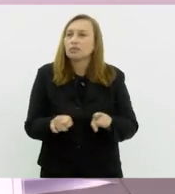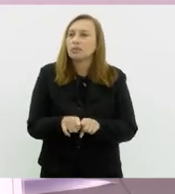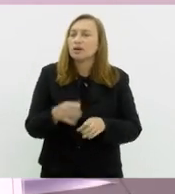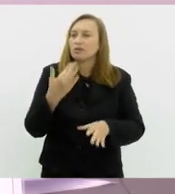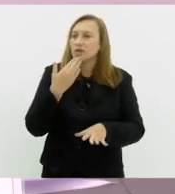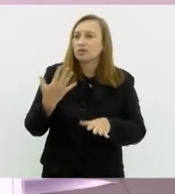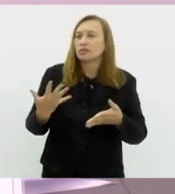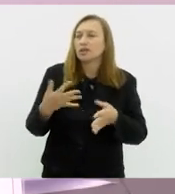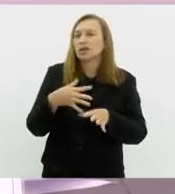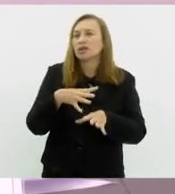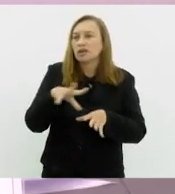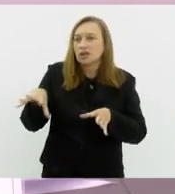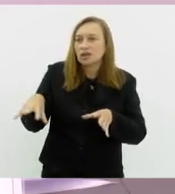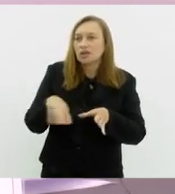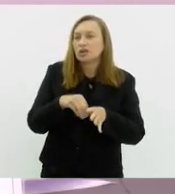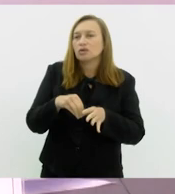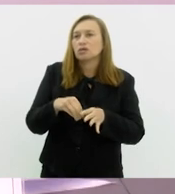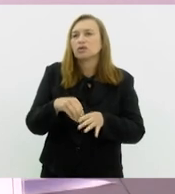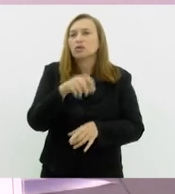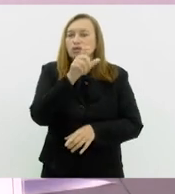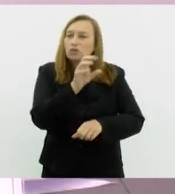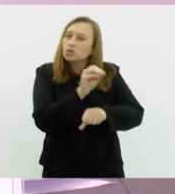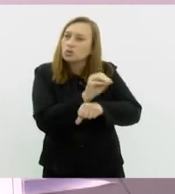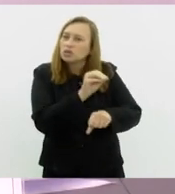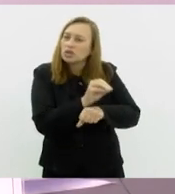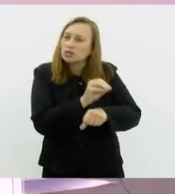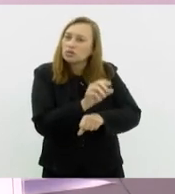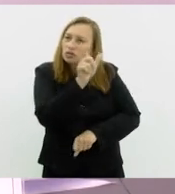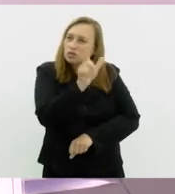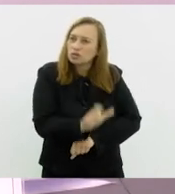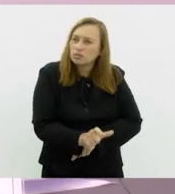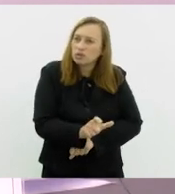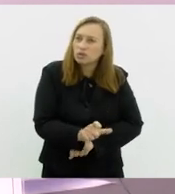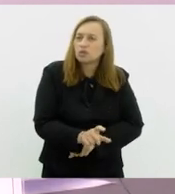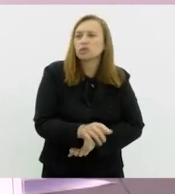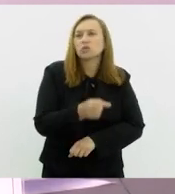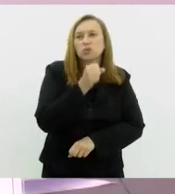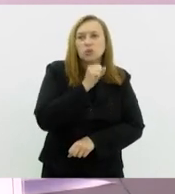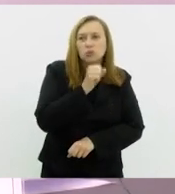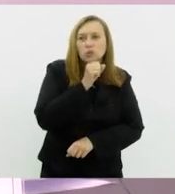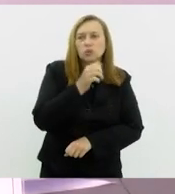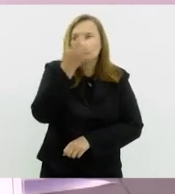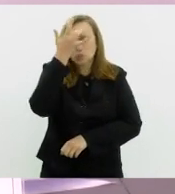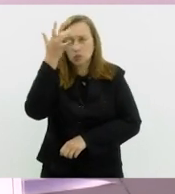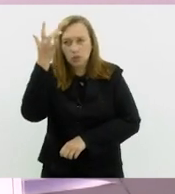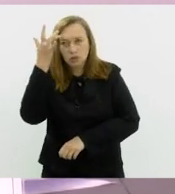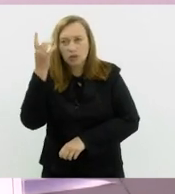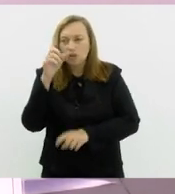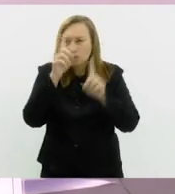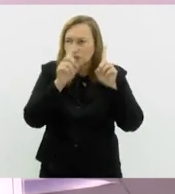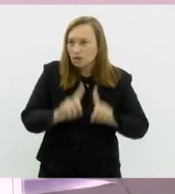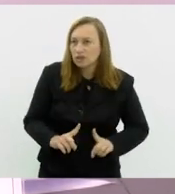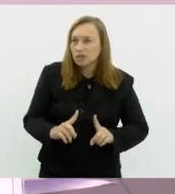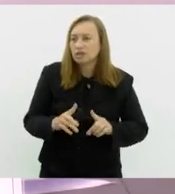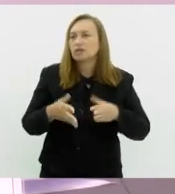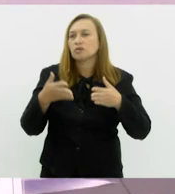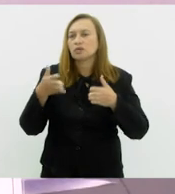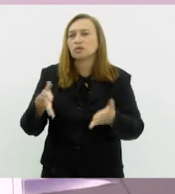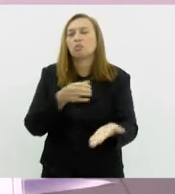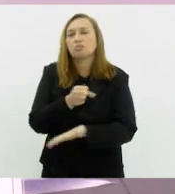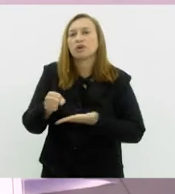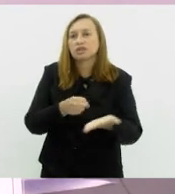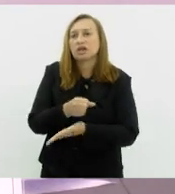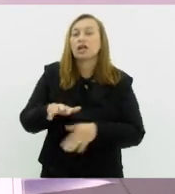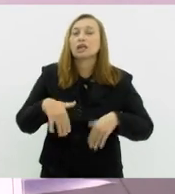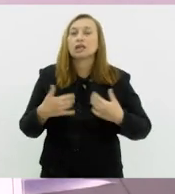inclusão das cuidadoras de pessoas de pessoa idosa, saúde mental e deficiência na atenção básica.